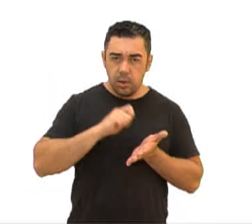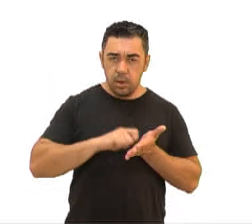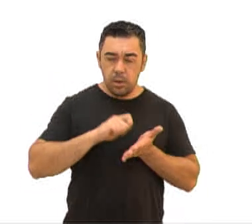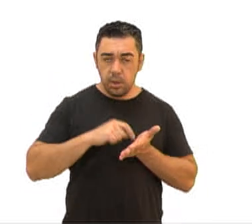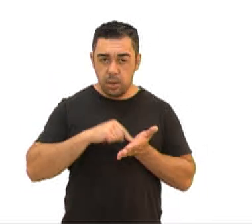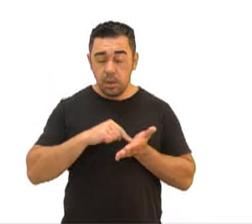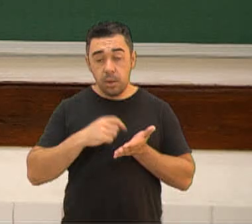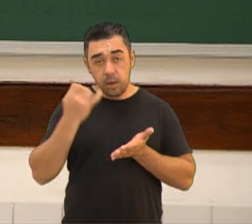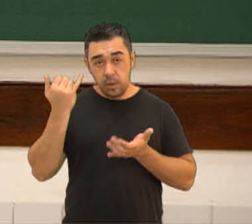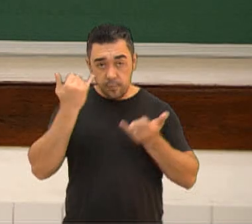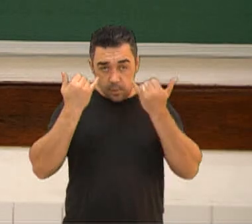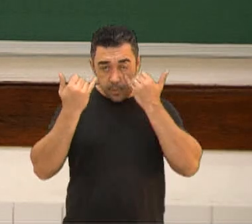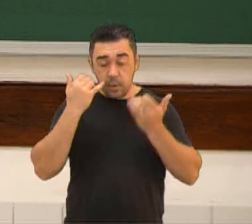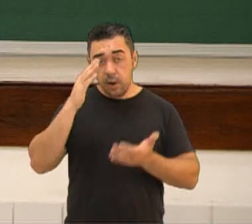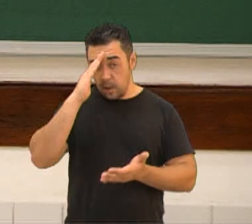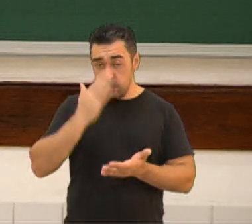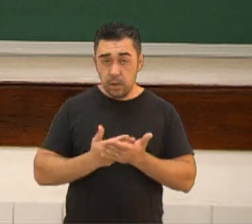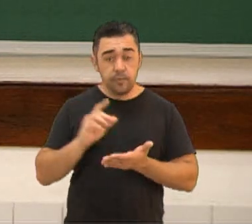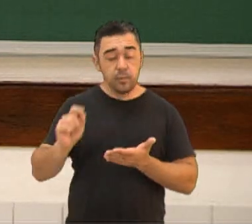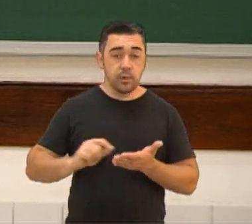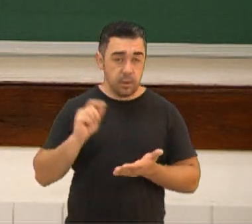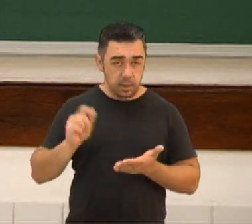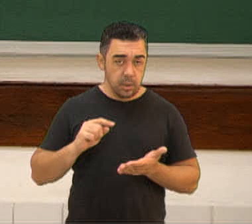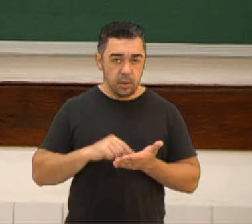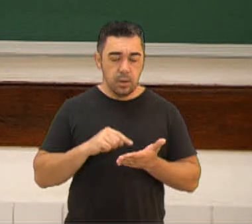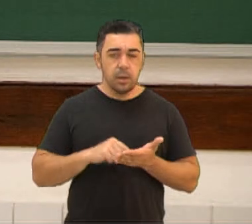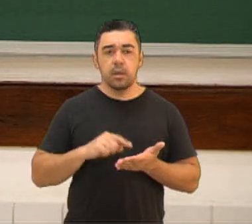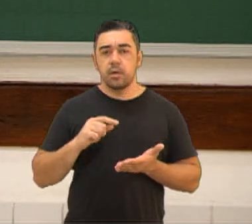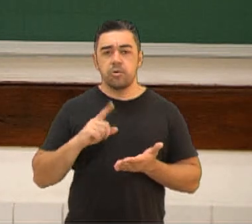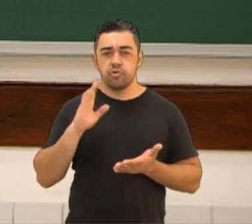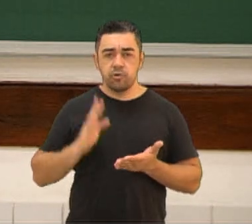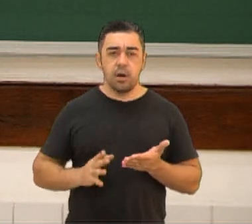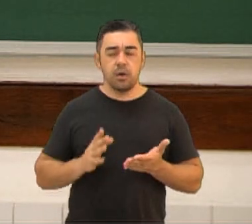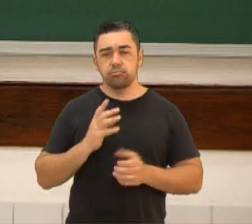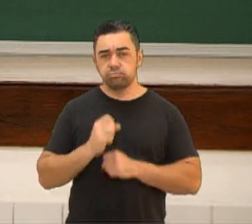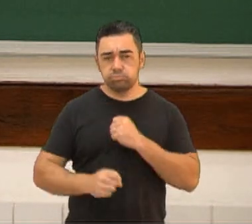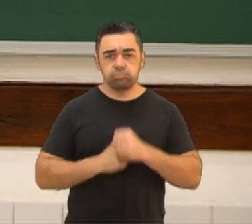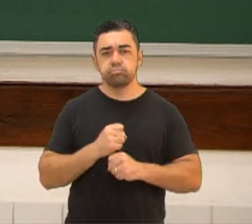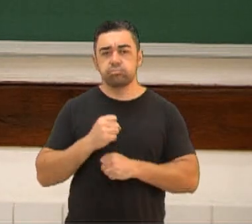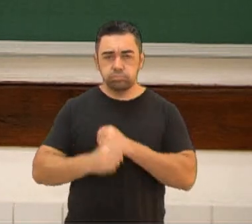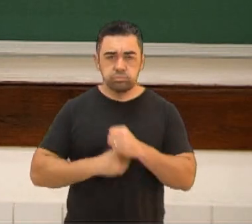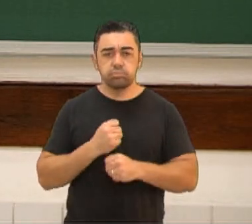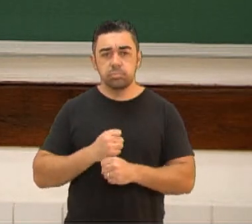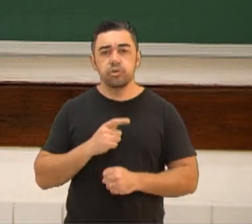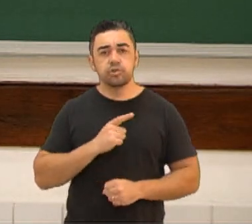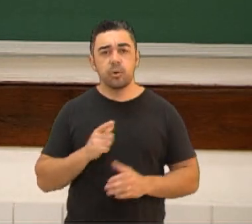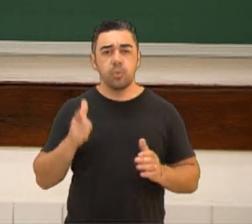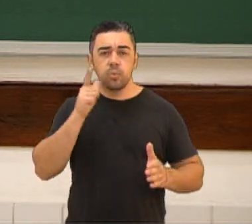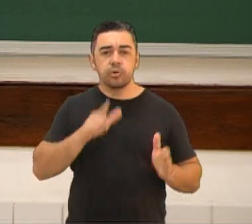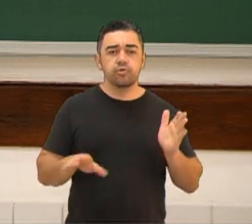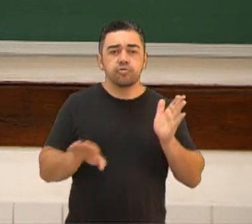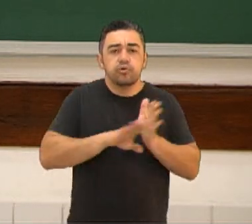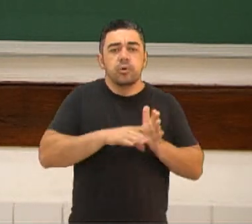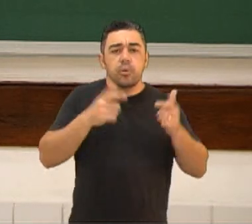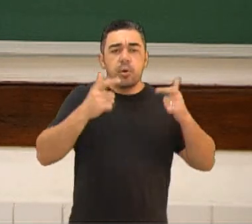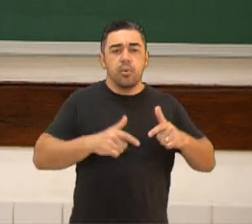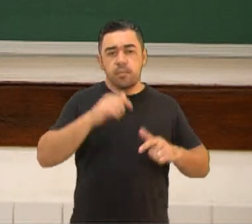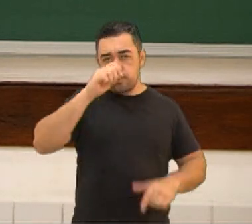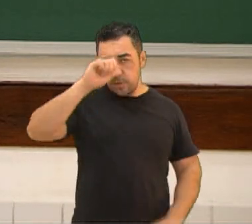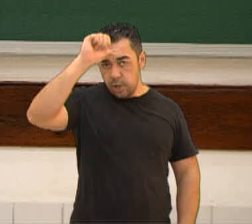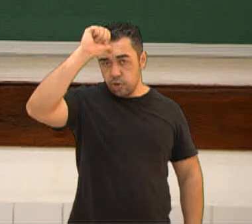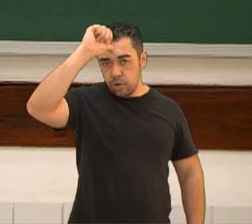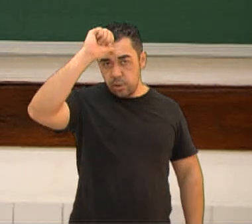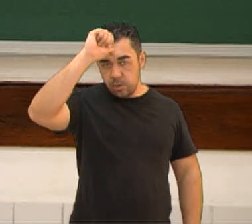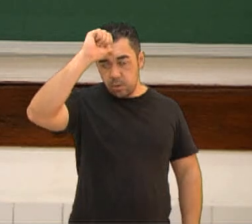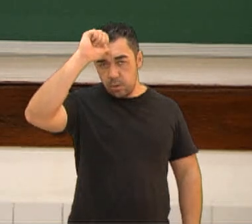informação dele, ele ainda acreditava, ao longo de todas as viagens, que ele havia chego nas Índias e